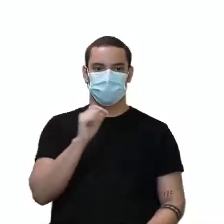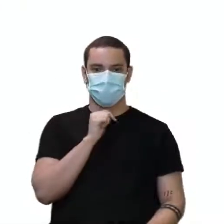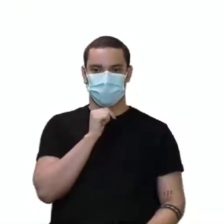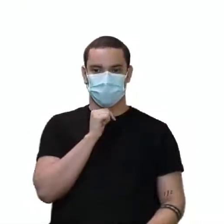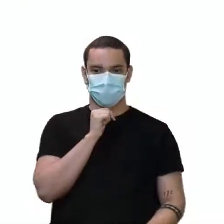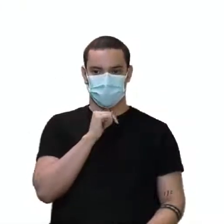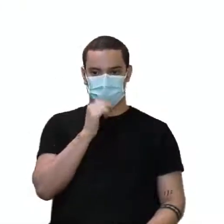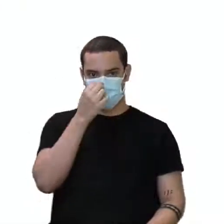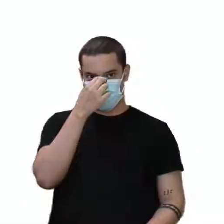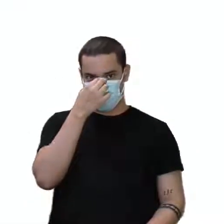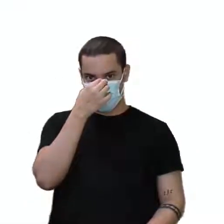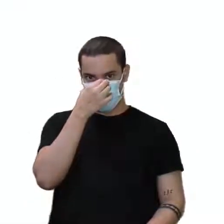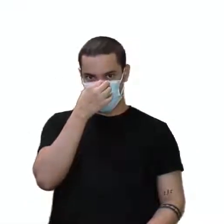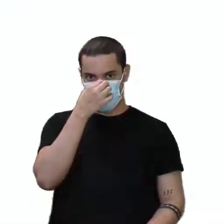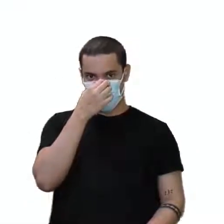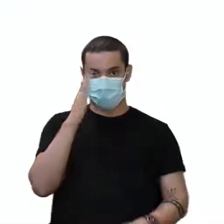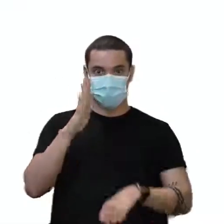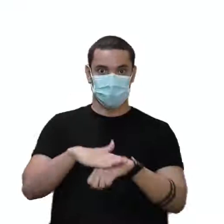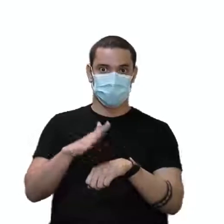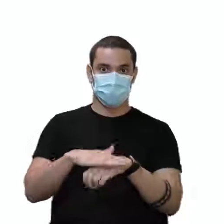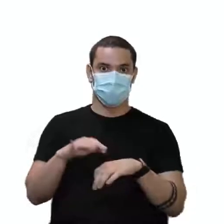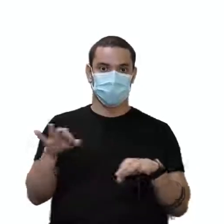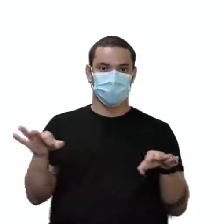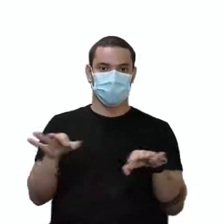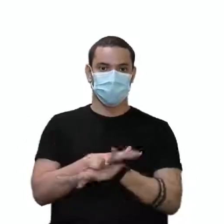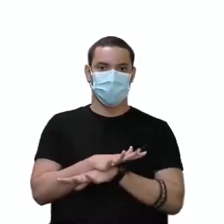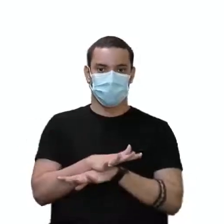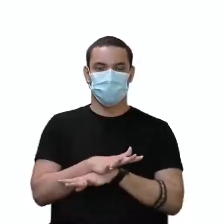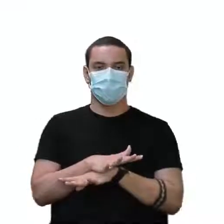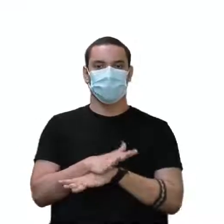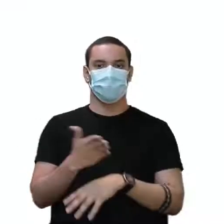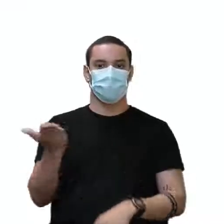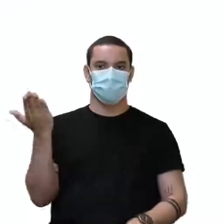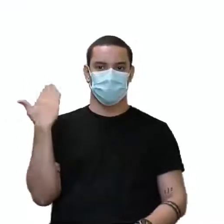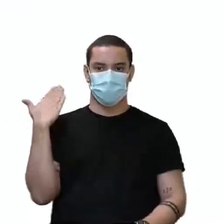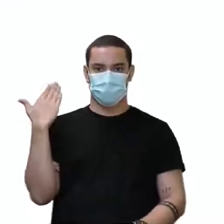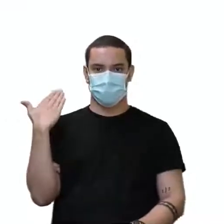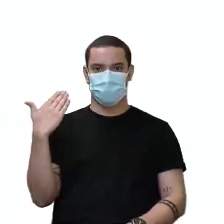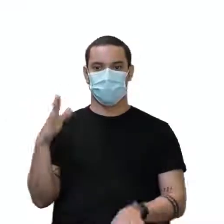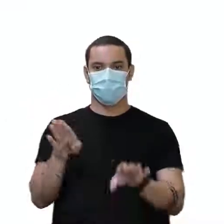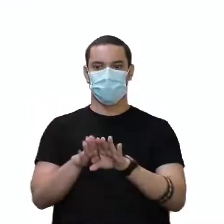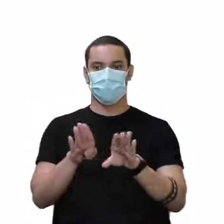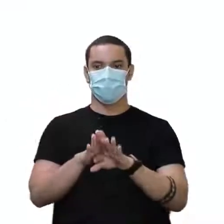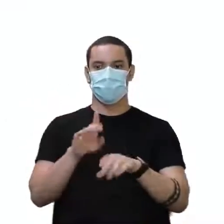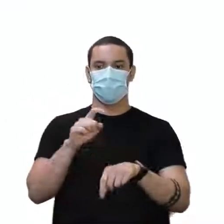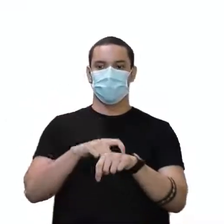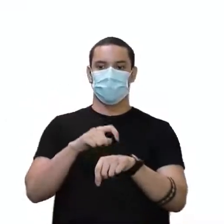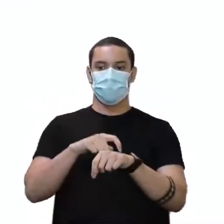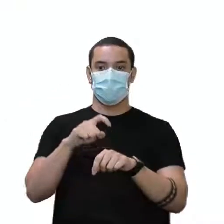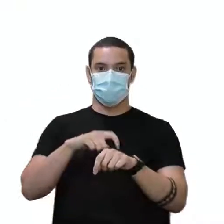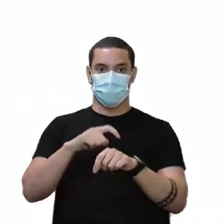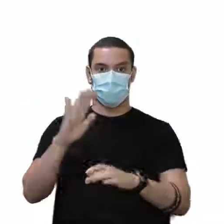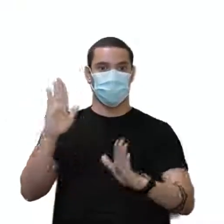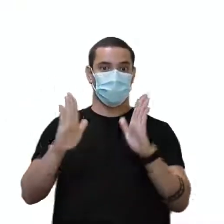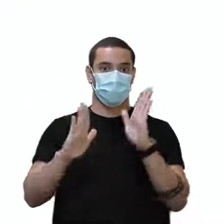sobre o passado. Que é o seguinte, com ações que foram concluídas no passado e expressões temporais que